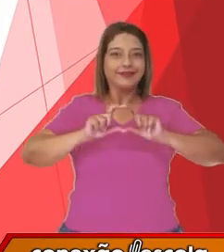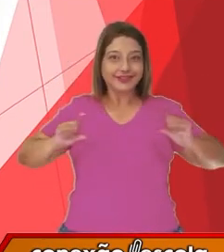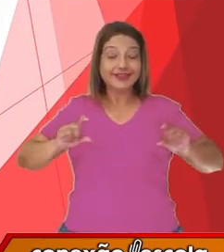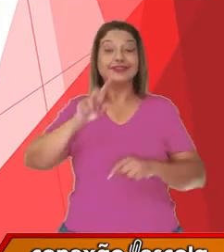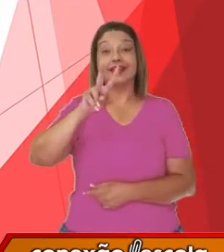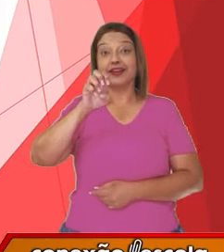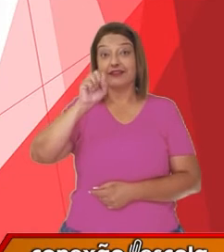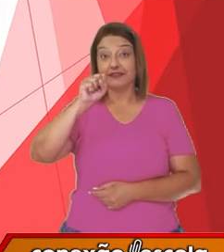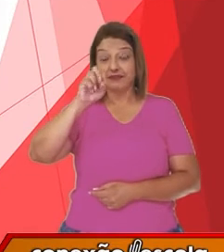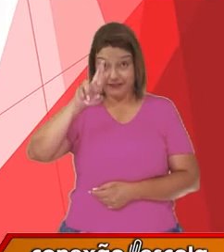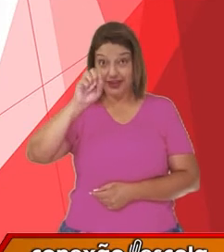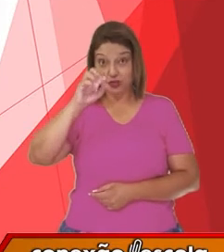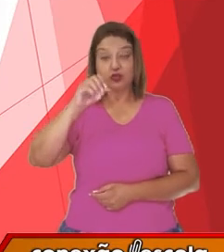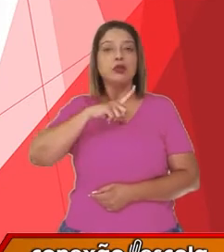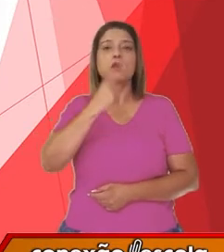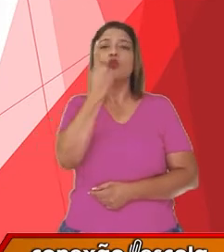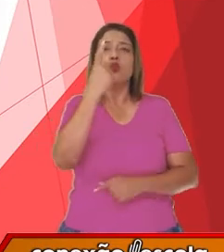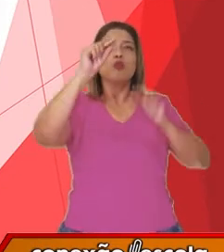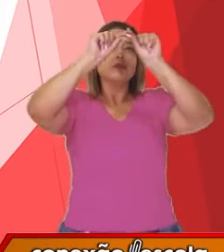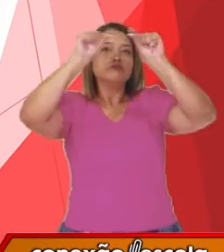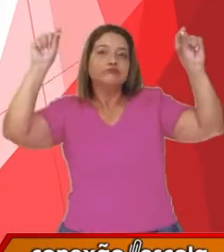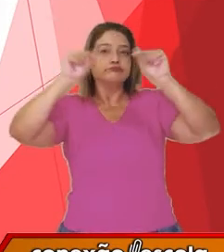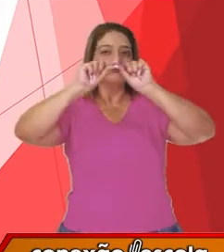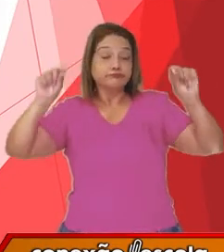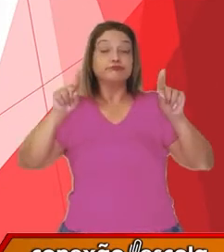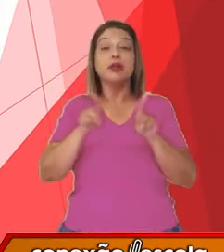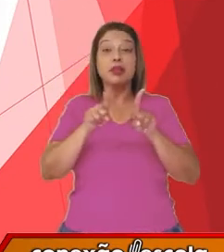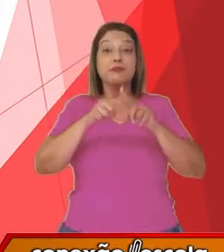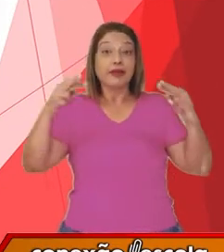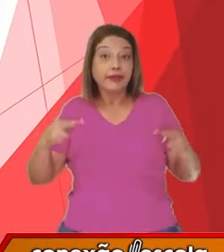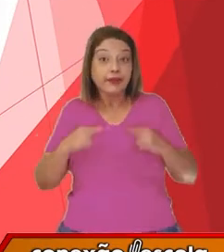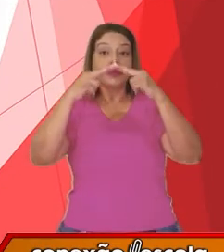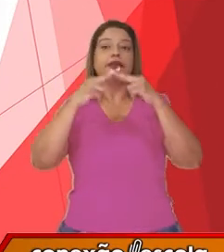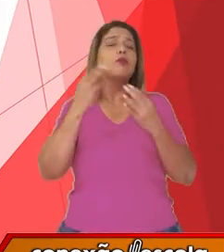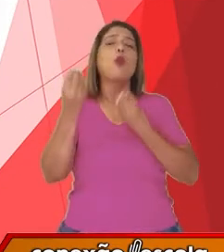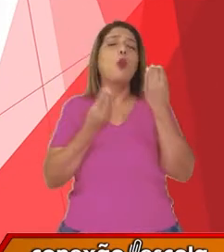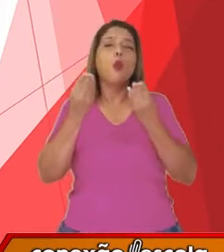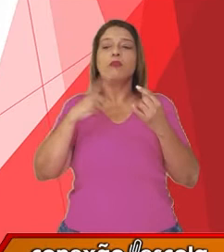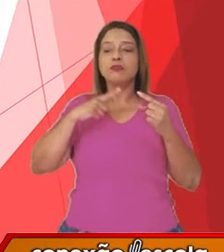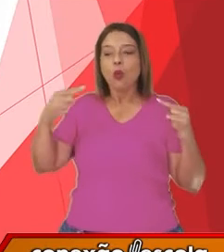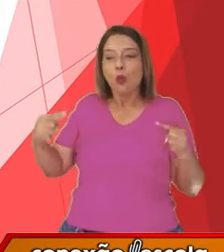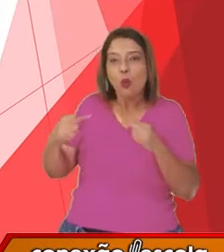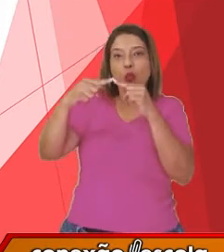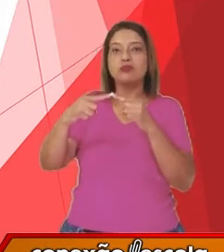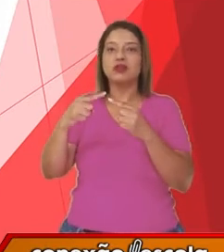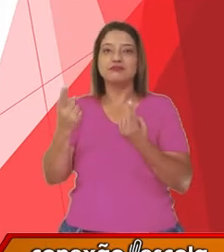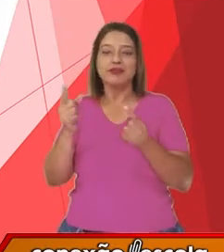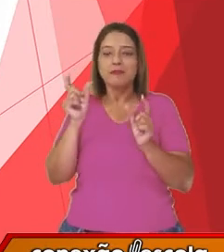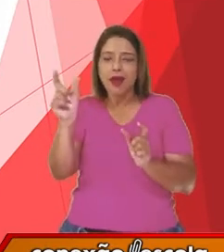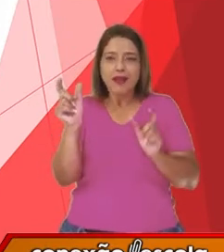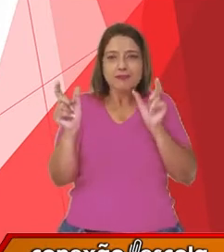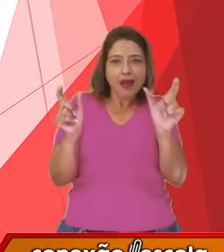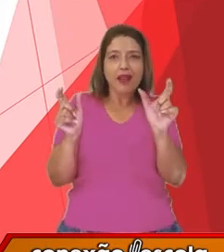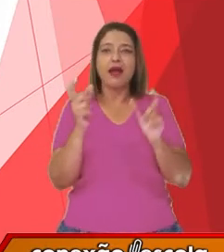E rimas é quando o som final de uma palavra é igual ou parecido com o som final de